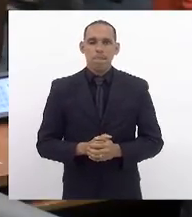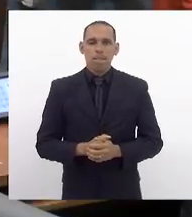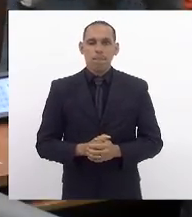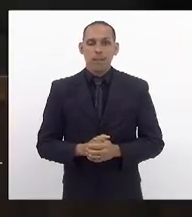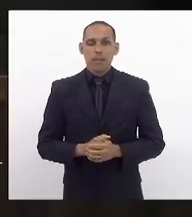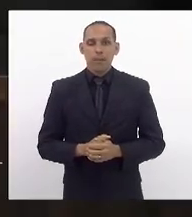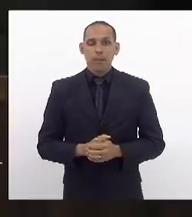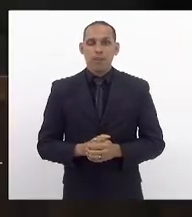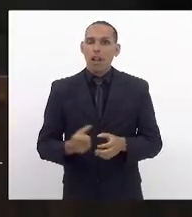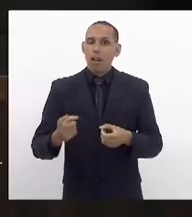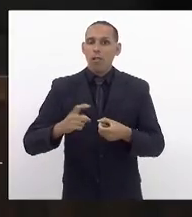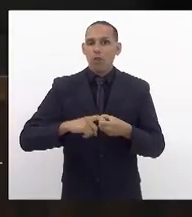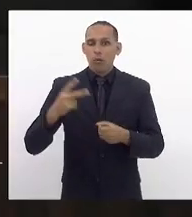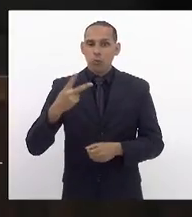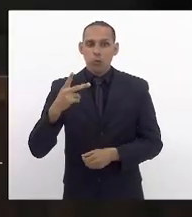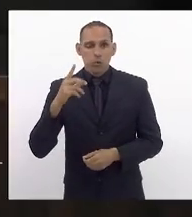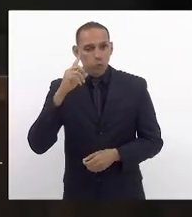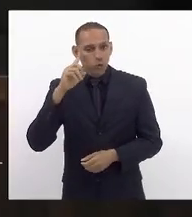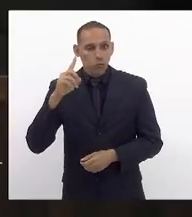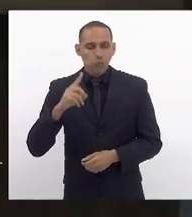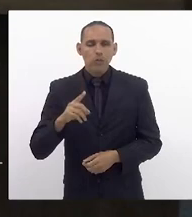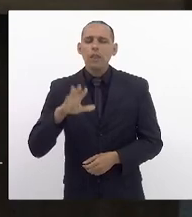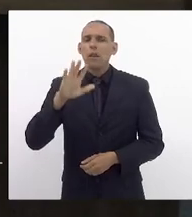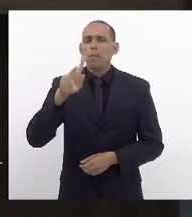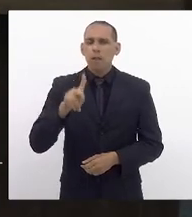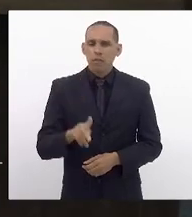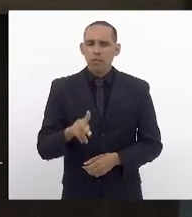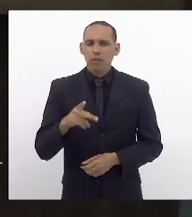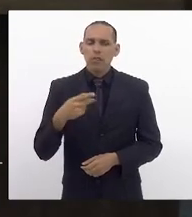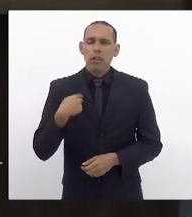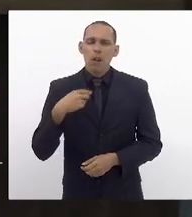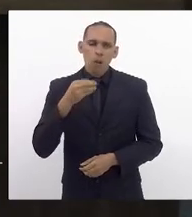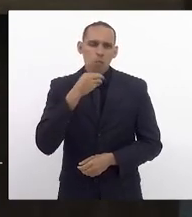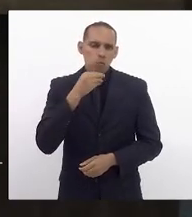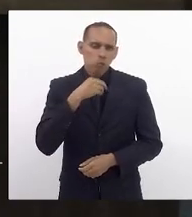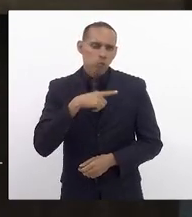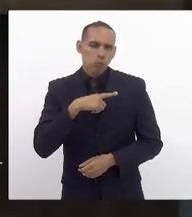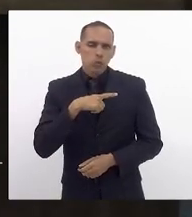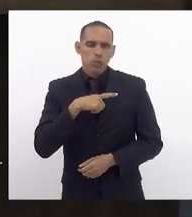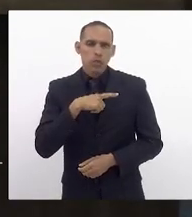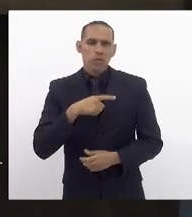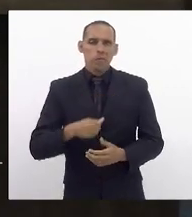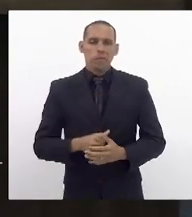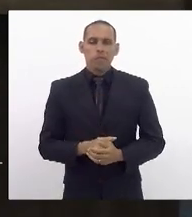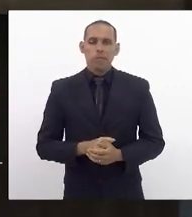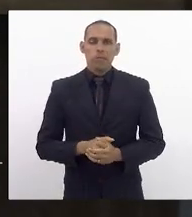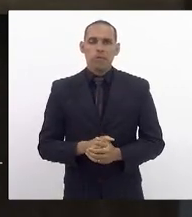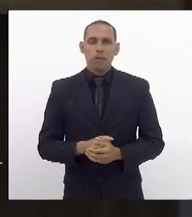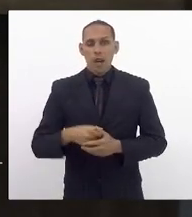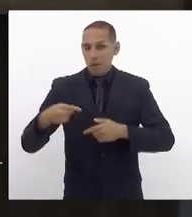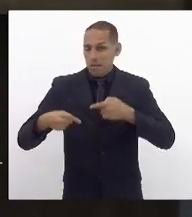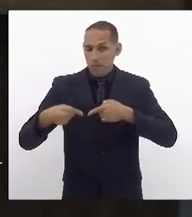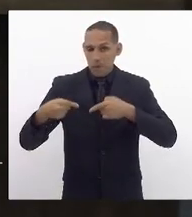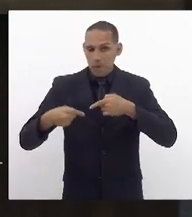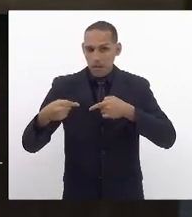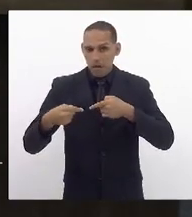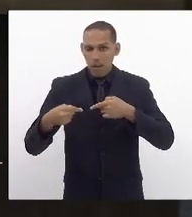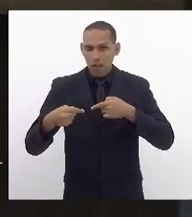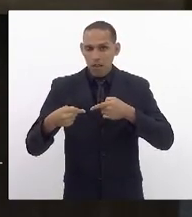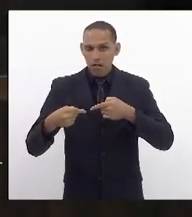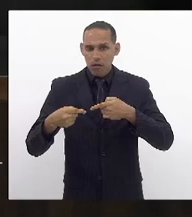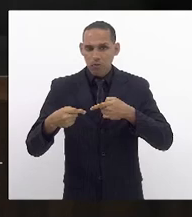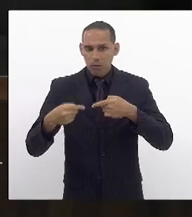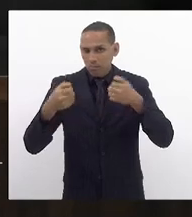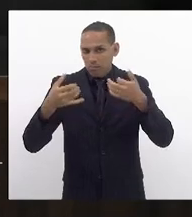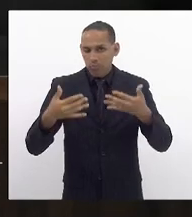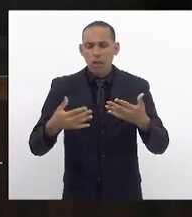Retorna amanhã para o segundo dia. Senhor presidente, eu vou ter oportunidade de discutir a matéria?